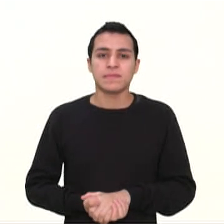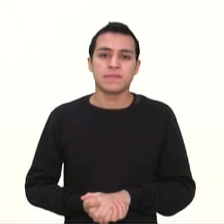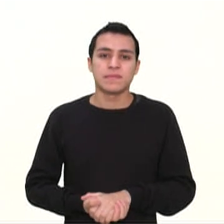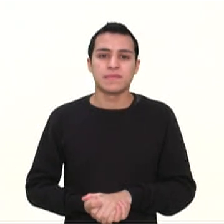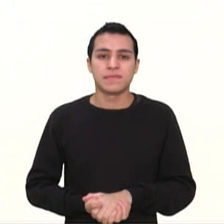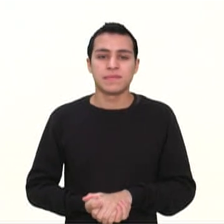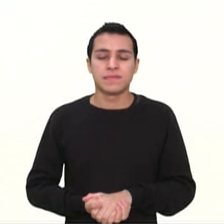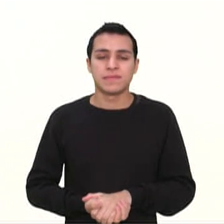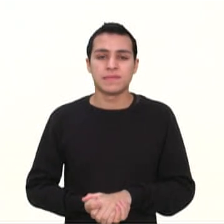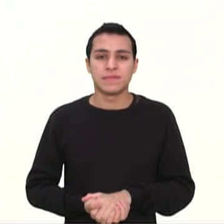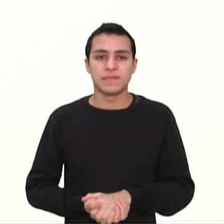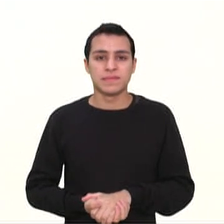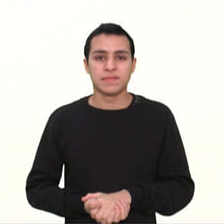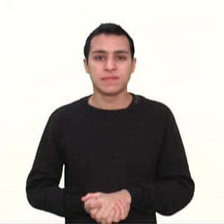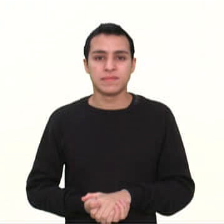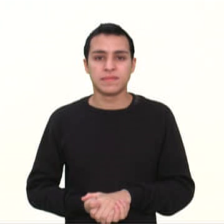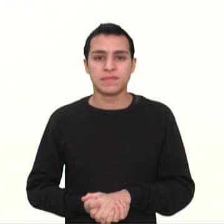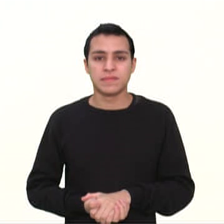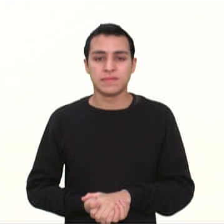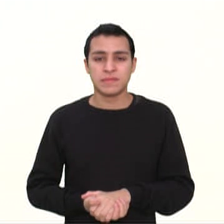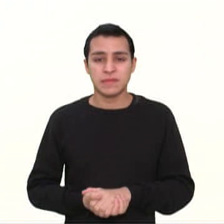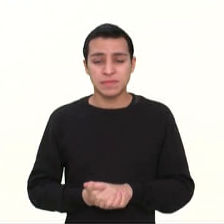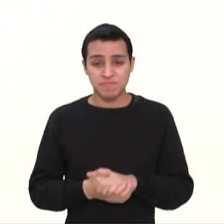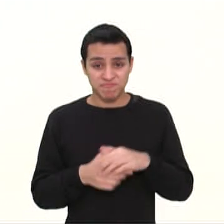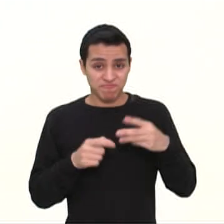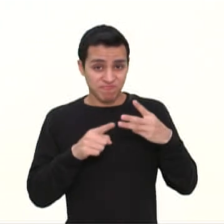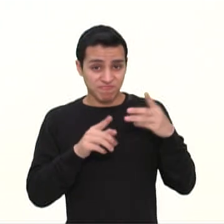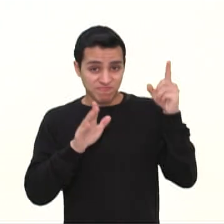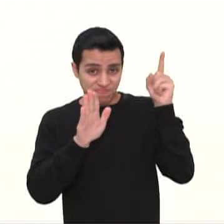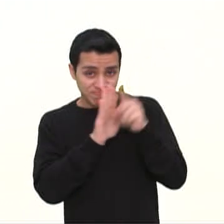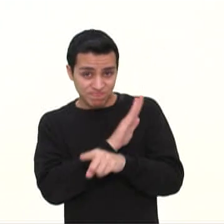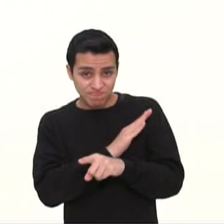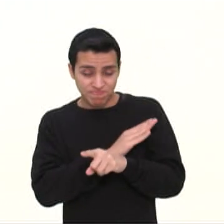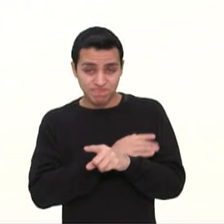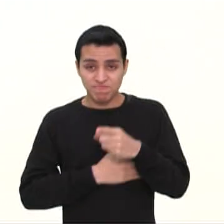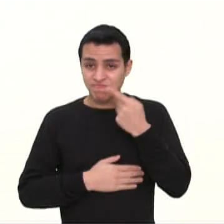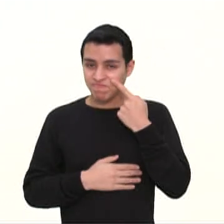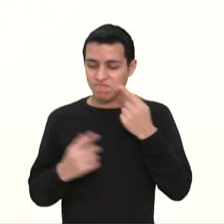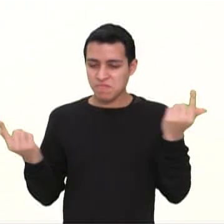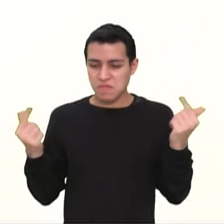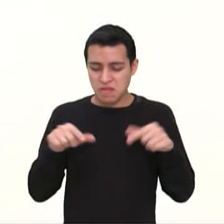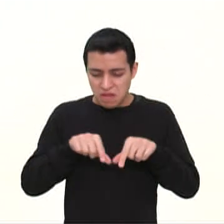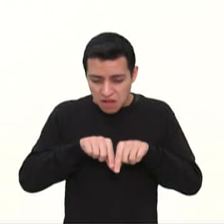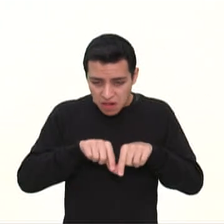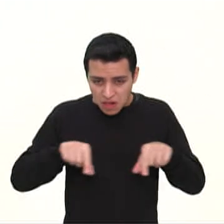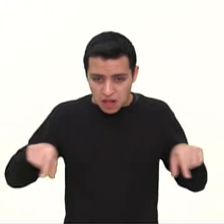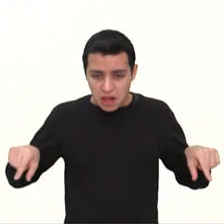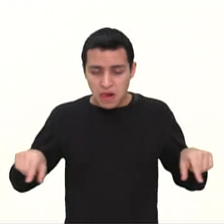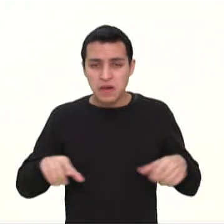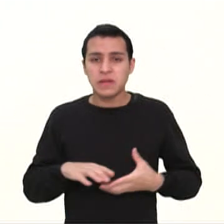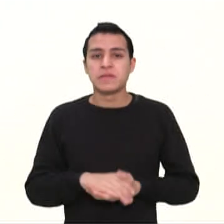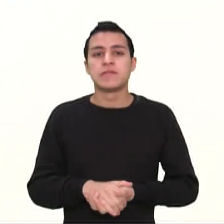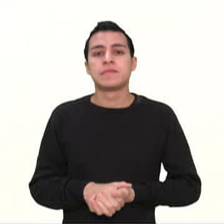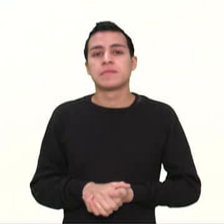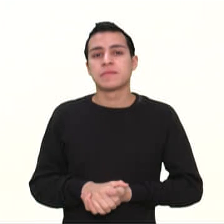of relaxing. E a terceira pergunta, in the last block, is Garfield happy?